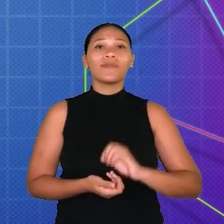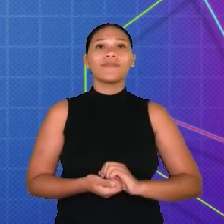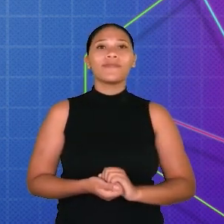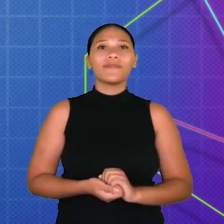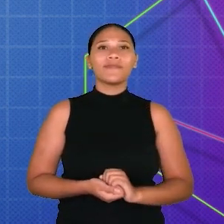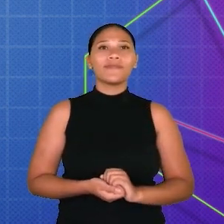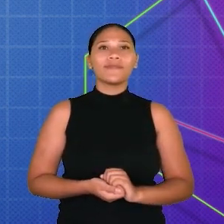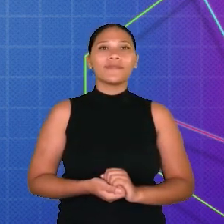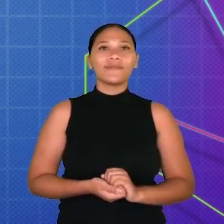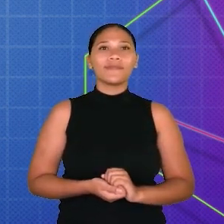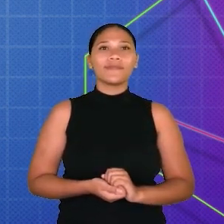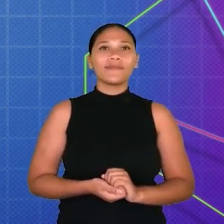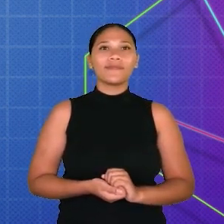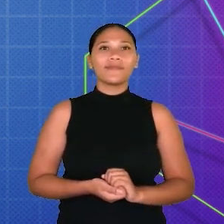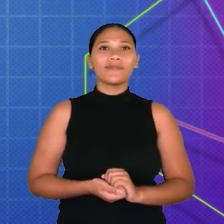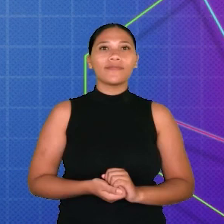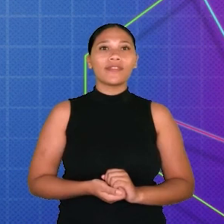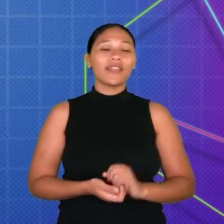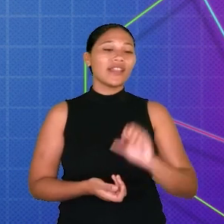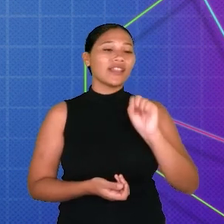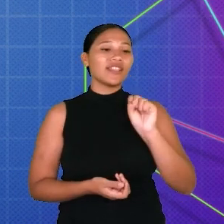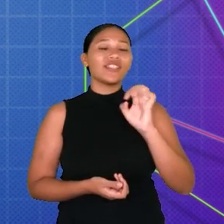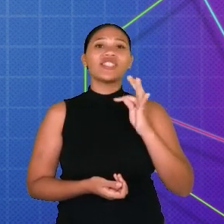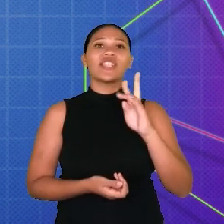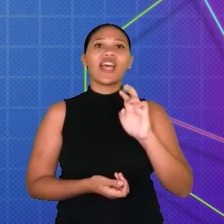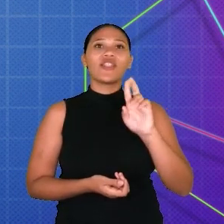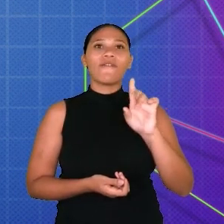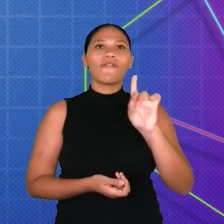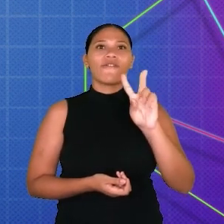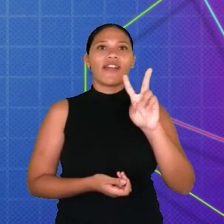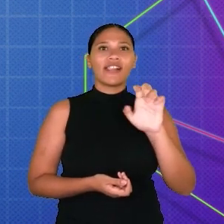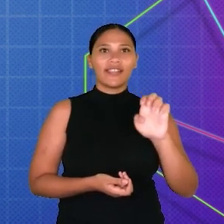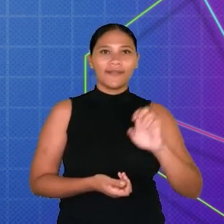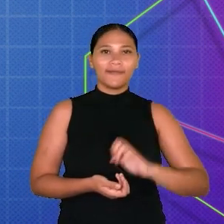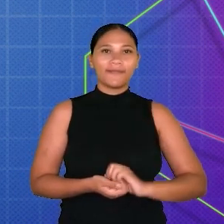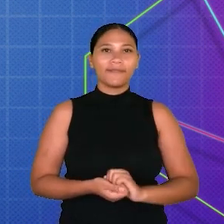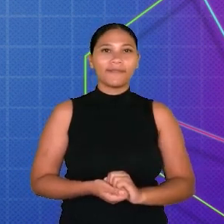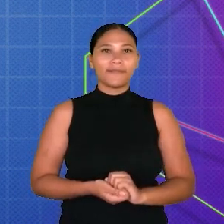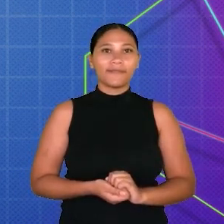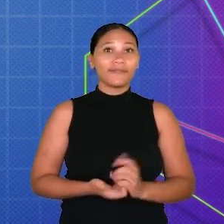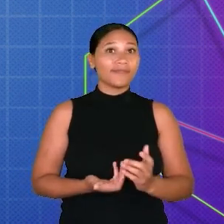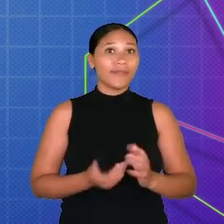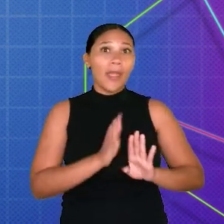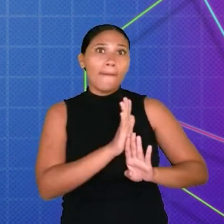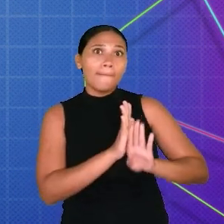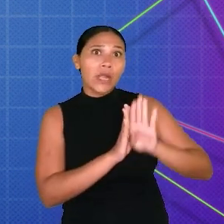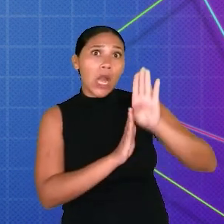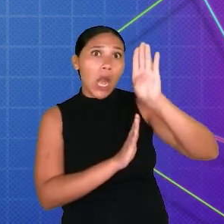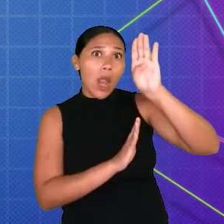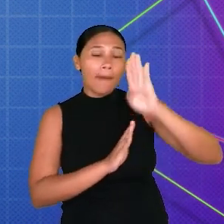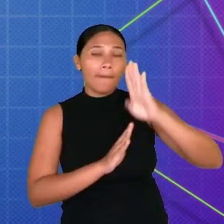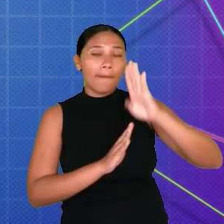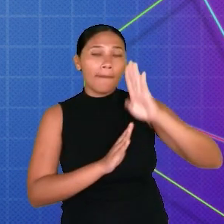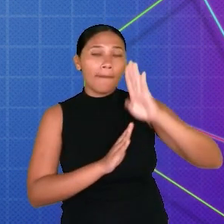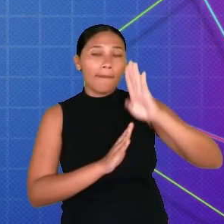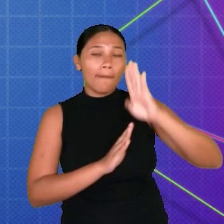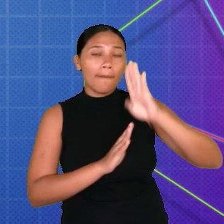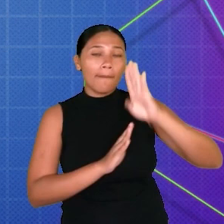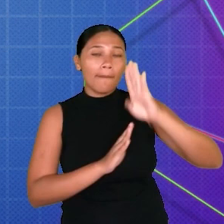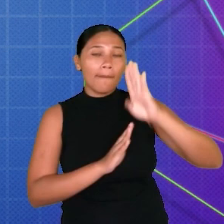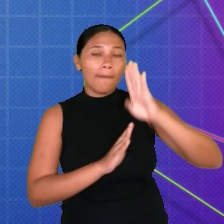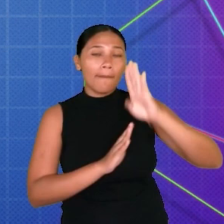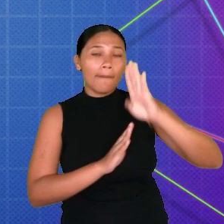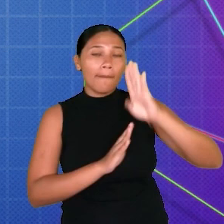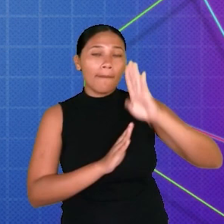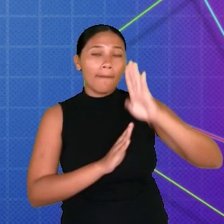Flat, 30 milhões de vendas. Stardew Valley, 20 milhões de vendas. Engajamento nas redes. Efeito sonoro